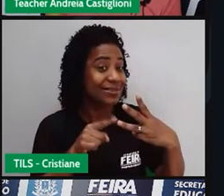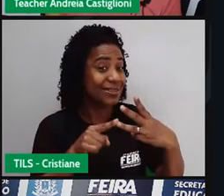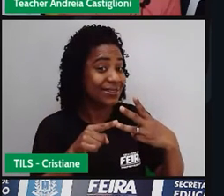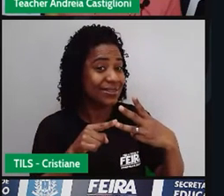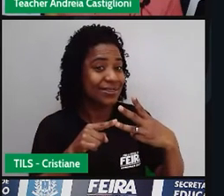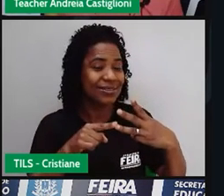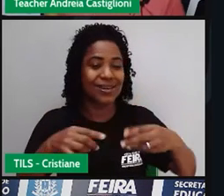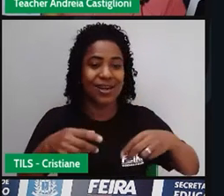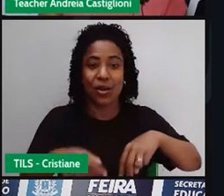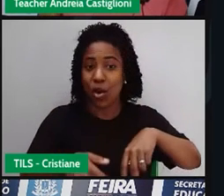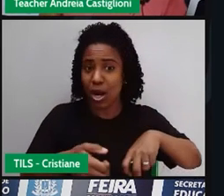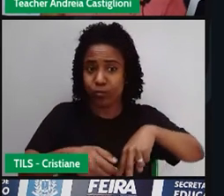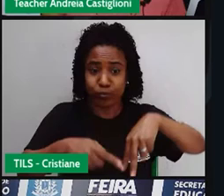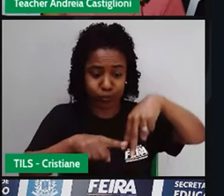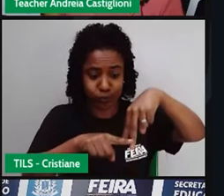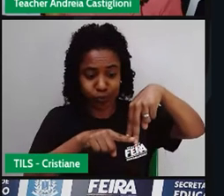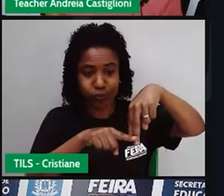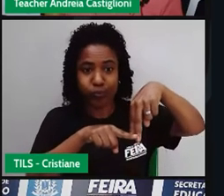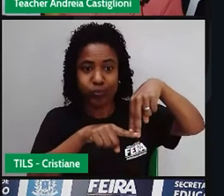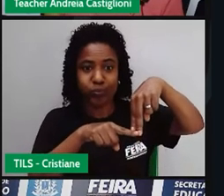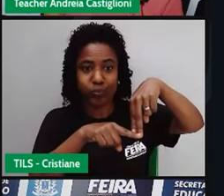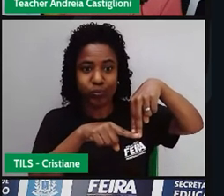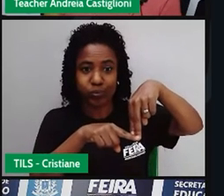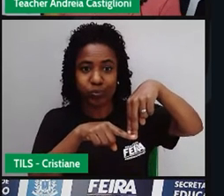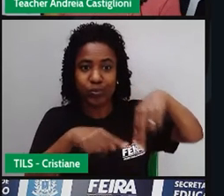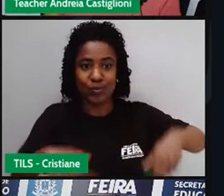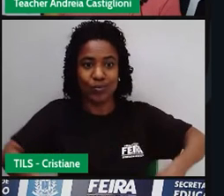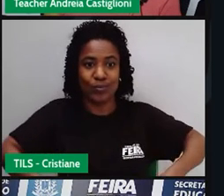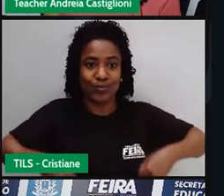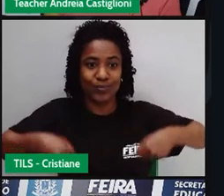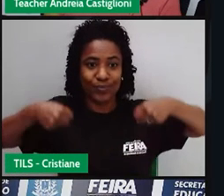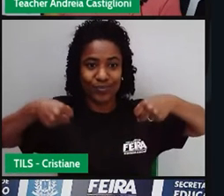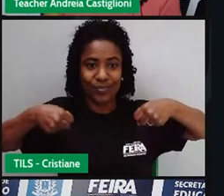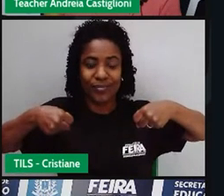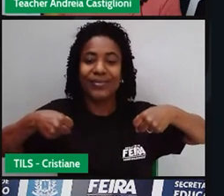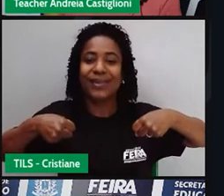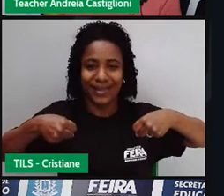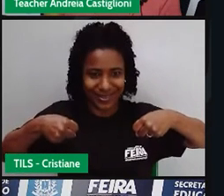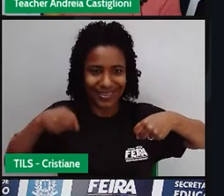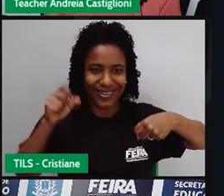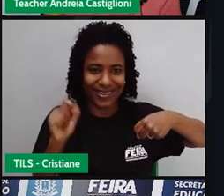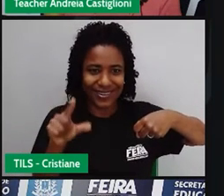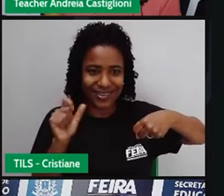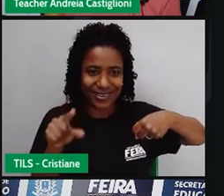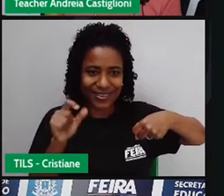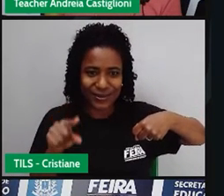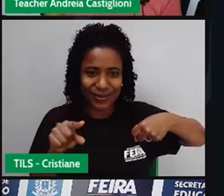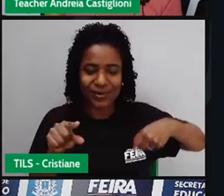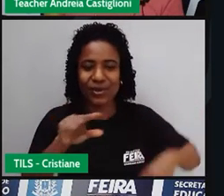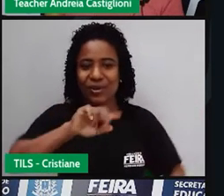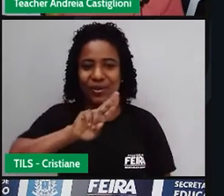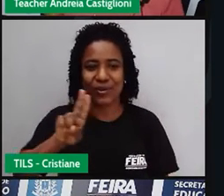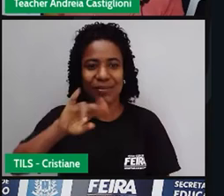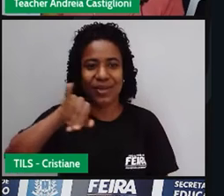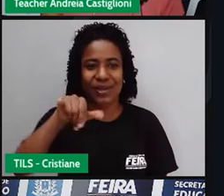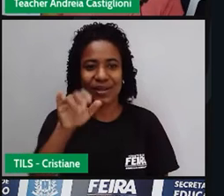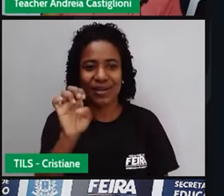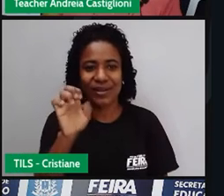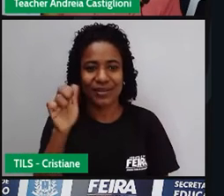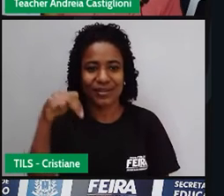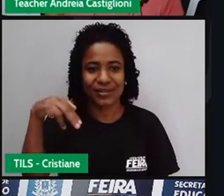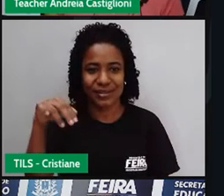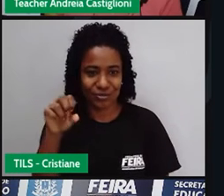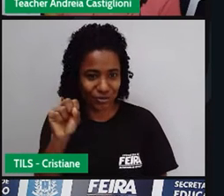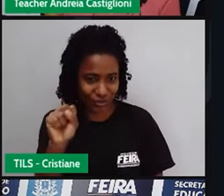Dindinha que a calça jeans que nós também utilizamos esse tempo aqui no meu português quando é um